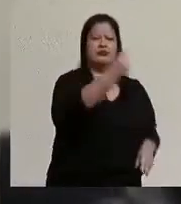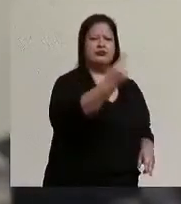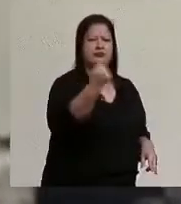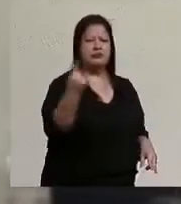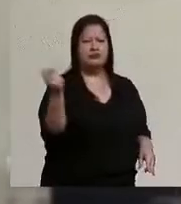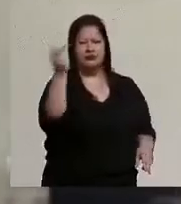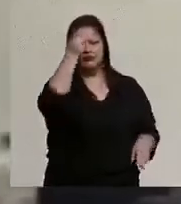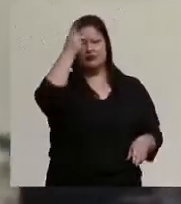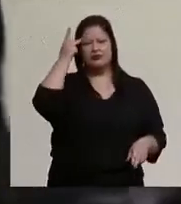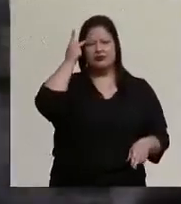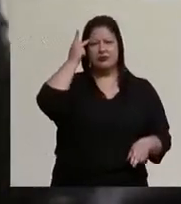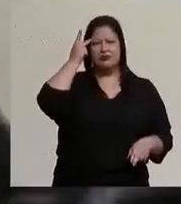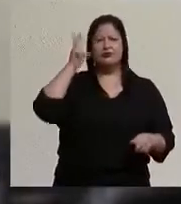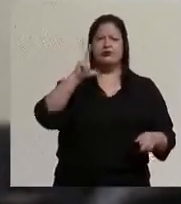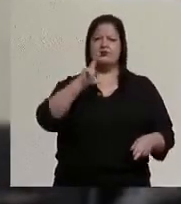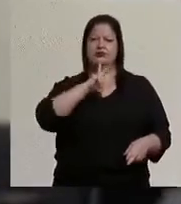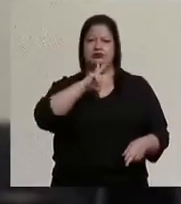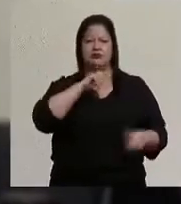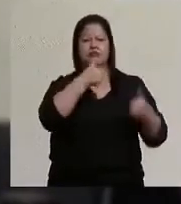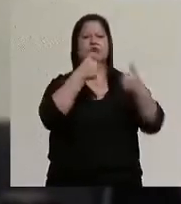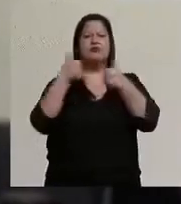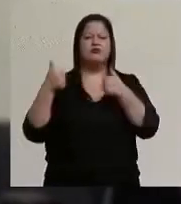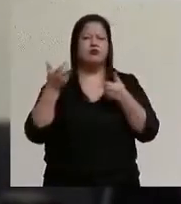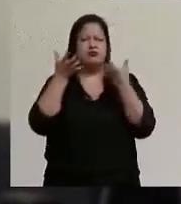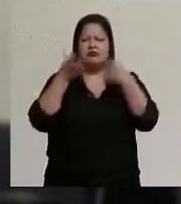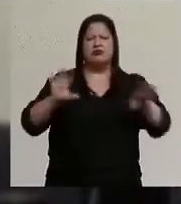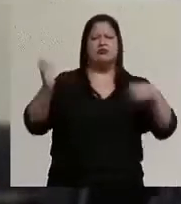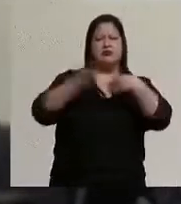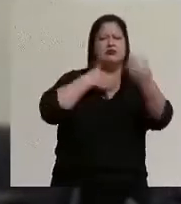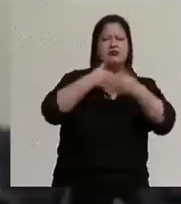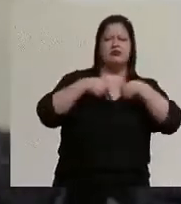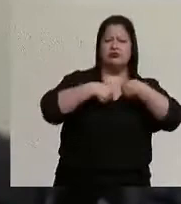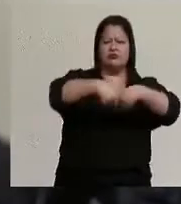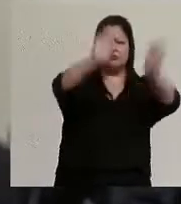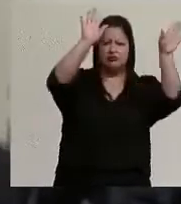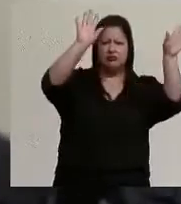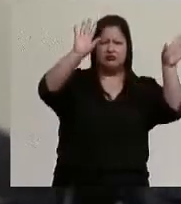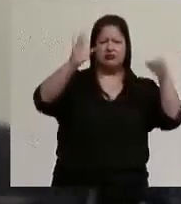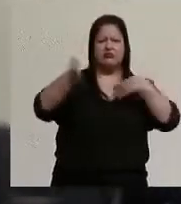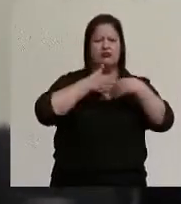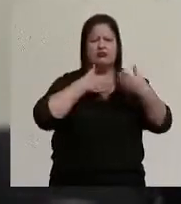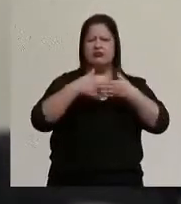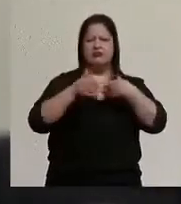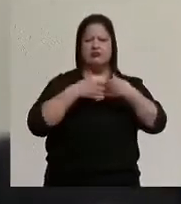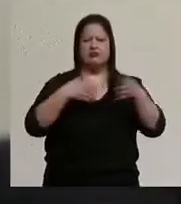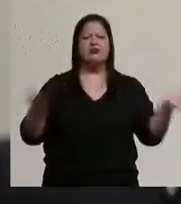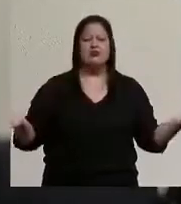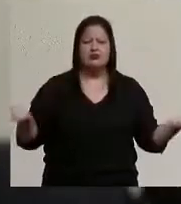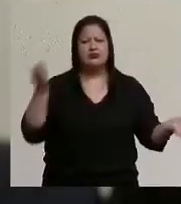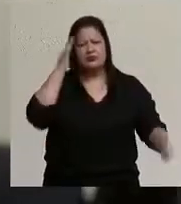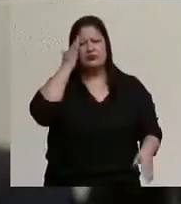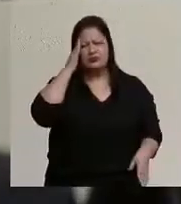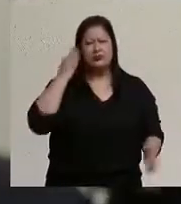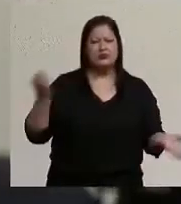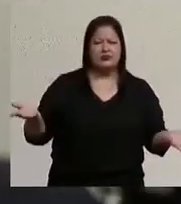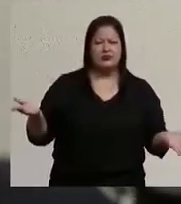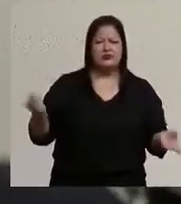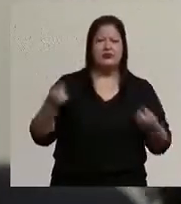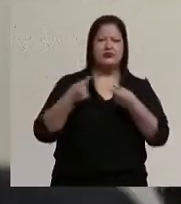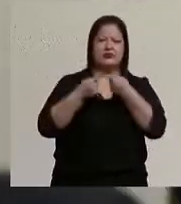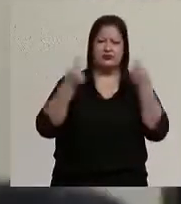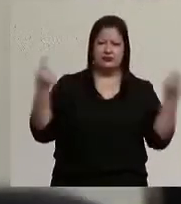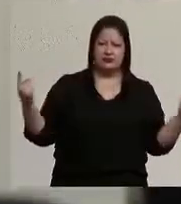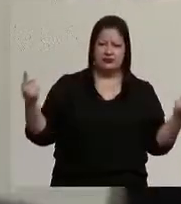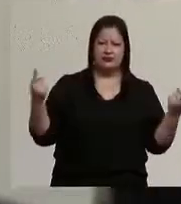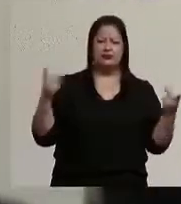um aqui ó se quiser falar comigo bem se não quiser dane-se não tô nem aí entendeu só que aqui